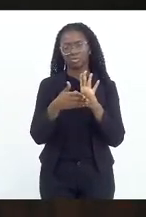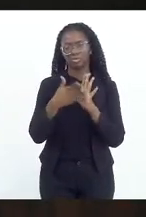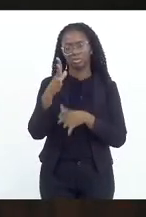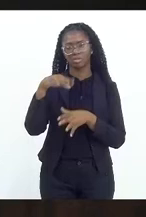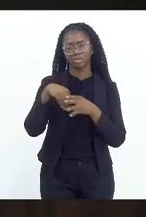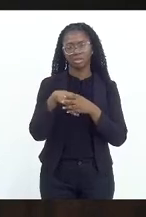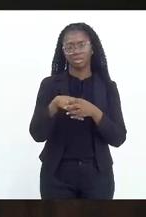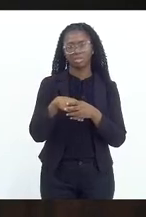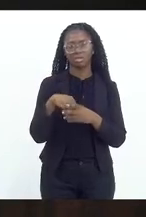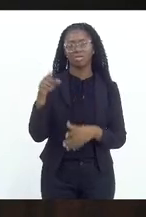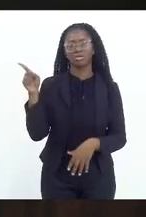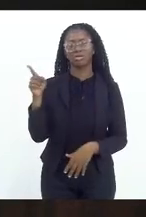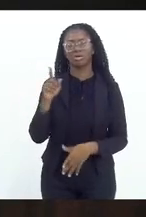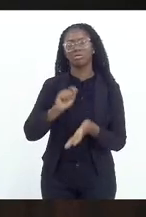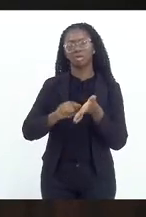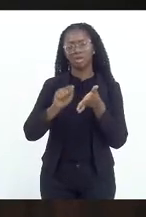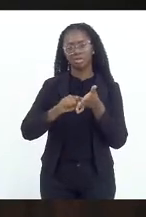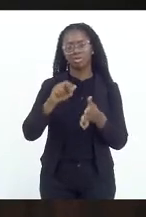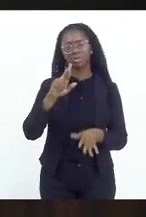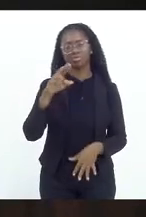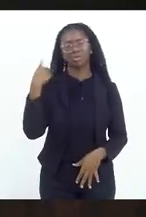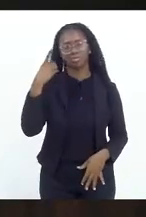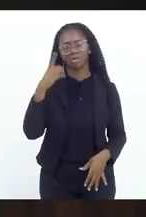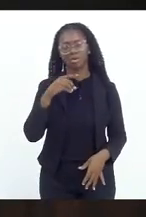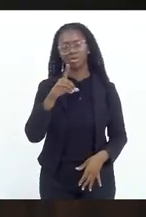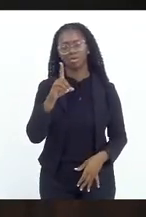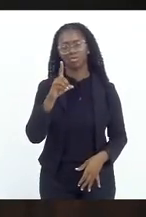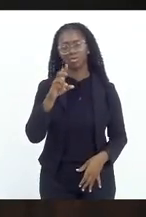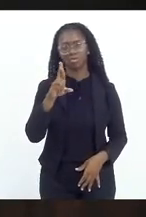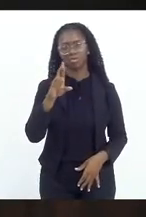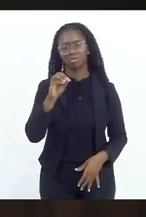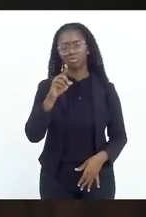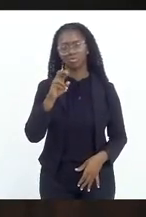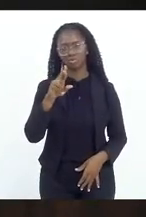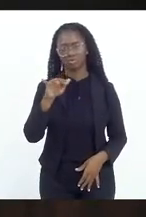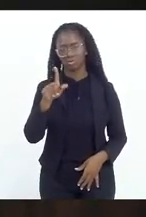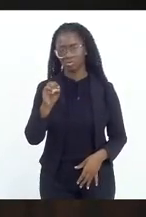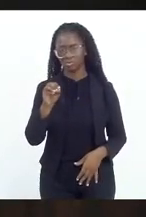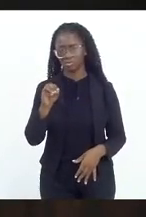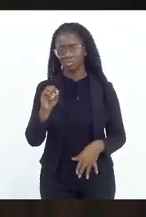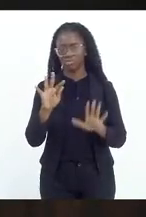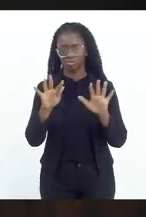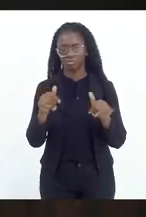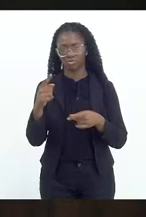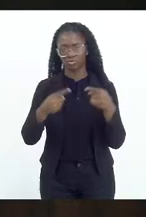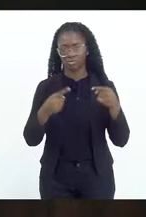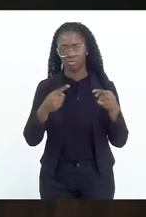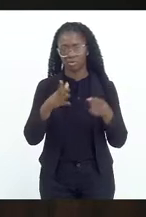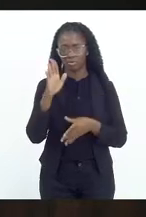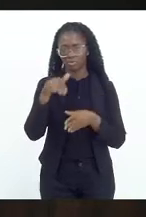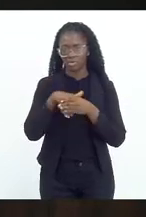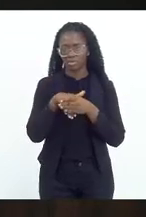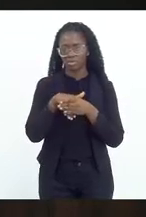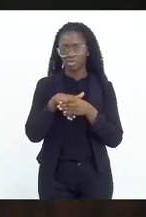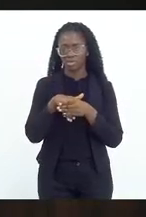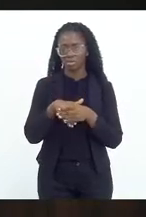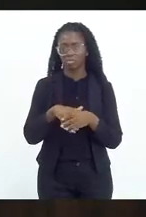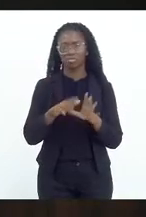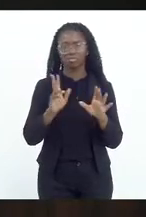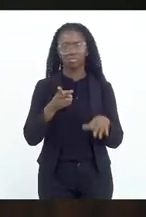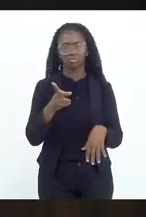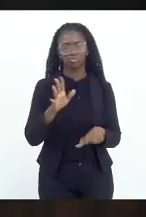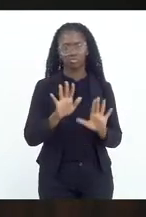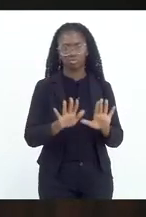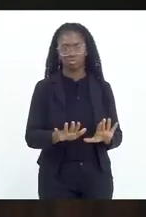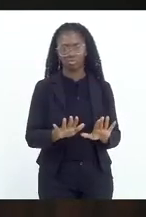Relator, deputado Rodrigo Amorim. Em discussão, não havendo quem queira discutir, encerrada a discussão, em votação. Senhores que aprovam, permaneçam